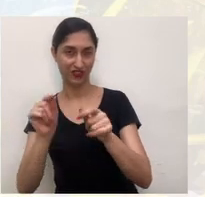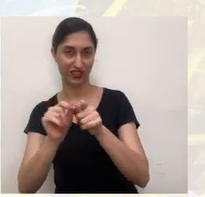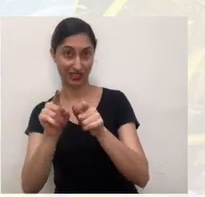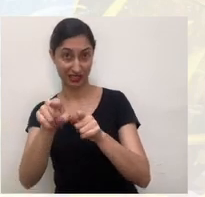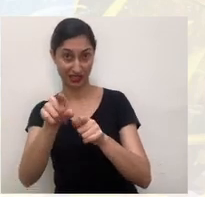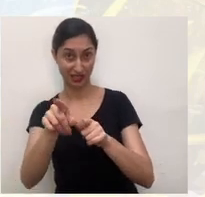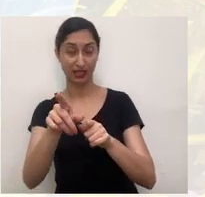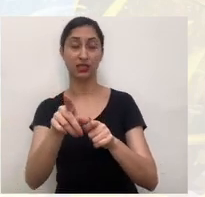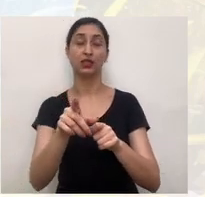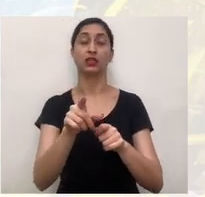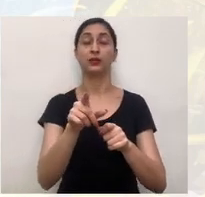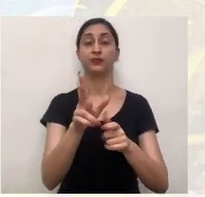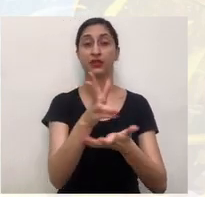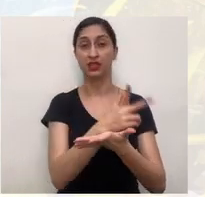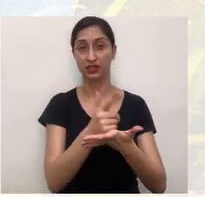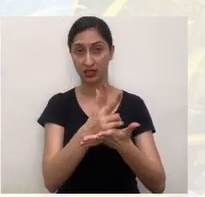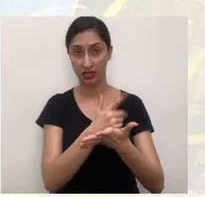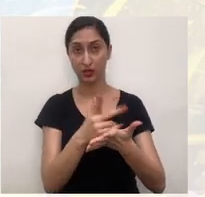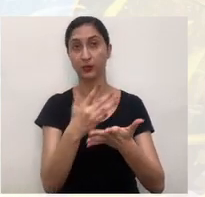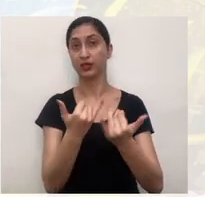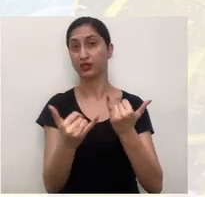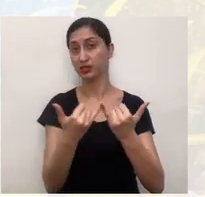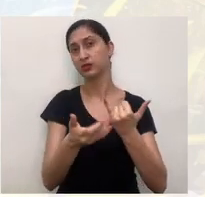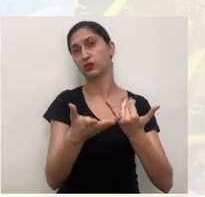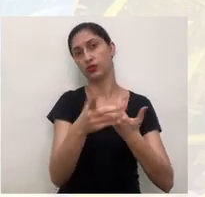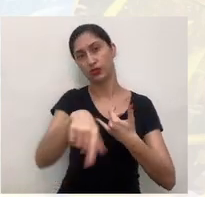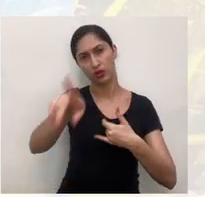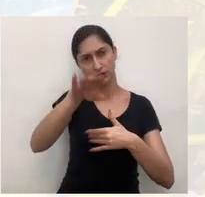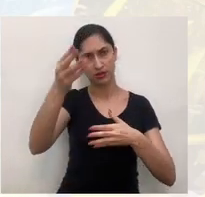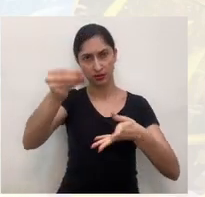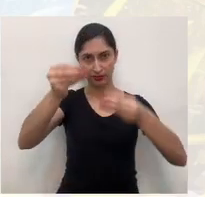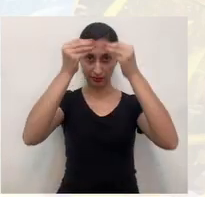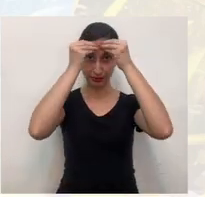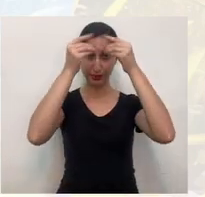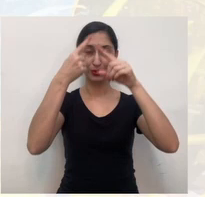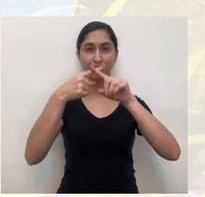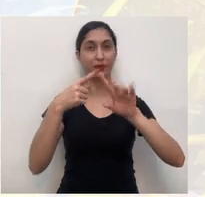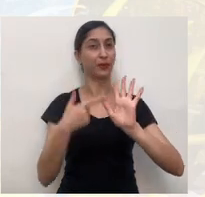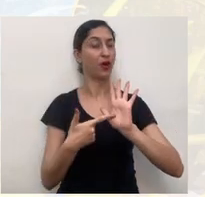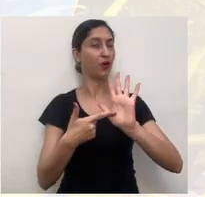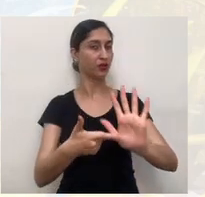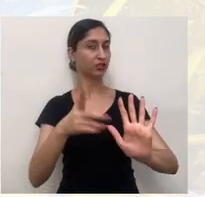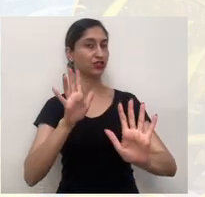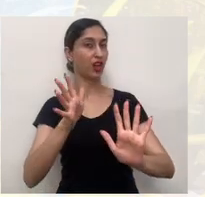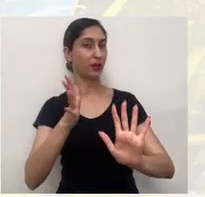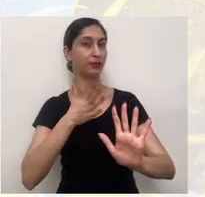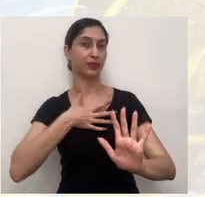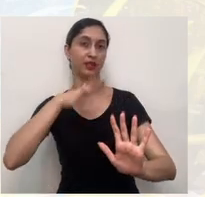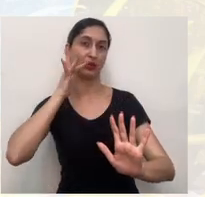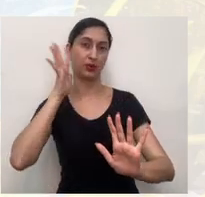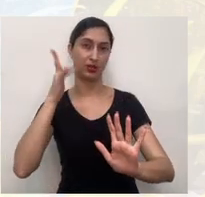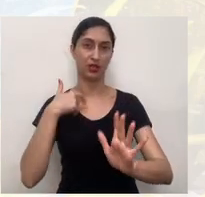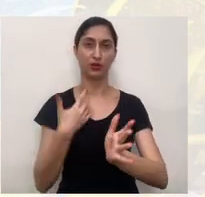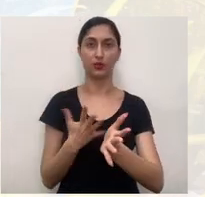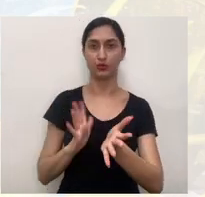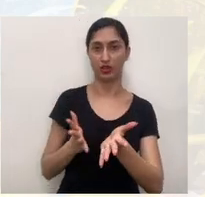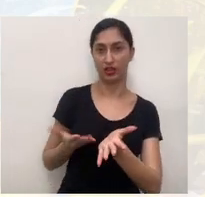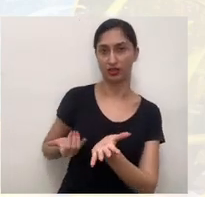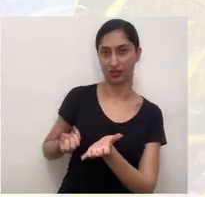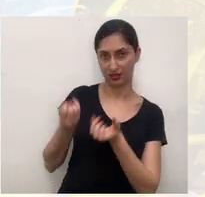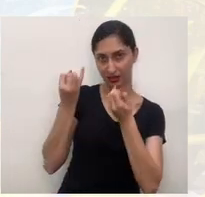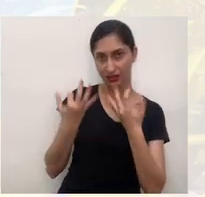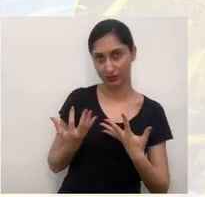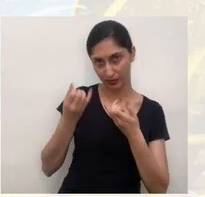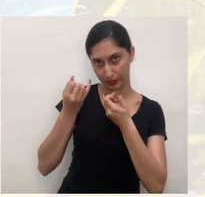guardem esse tipo de desenho, porque reforça tudo que eu tenho falado desde o começo dessa